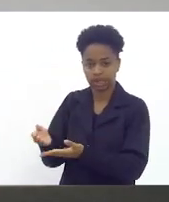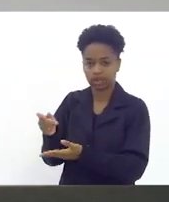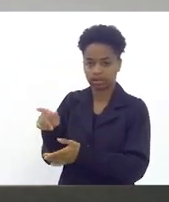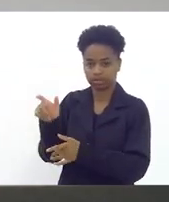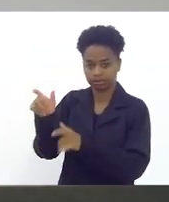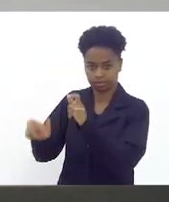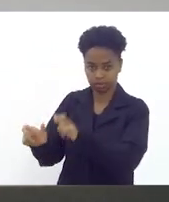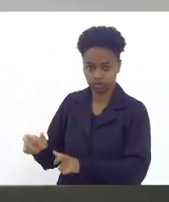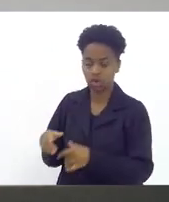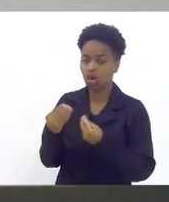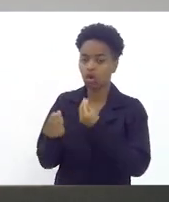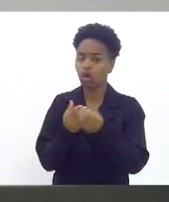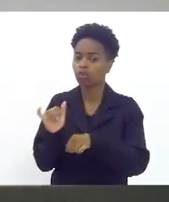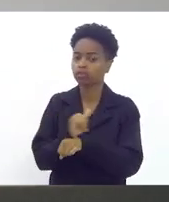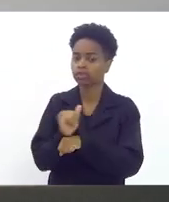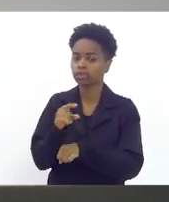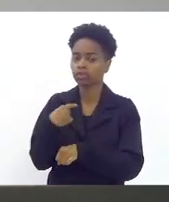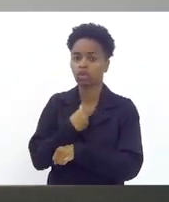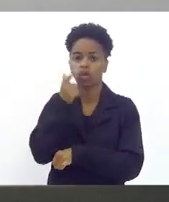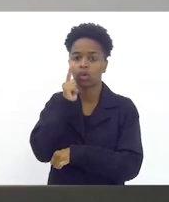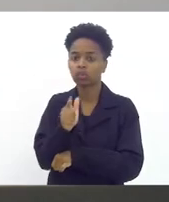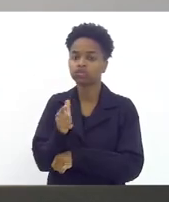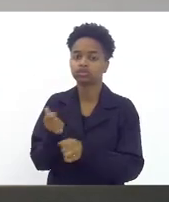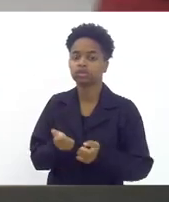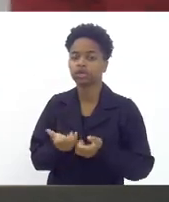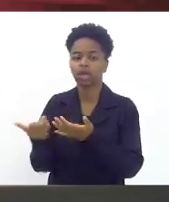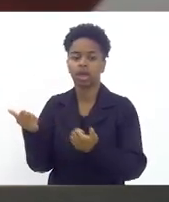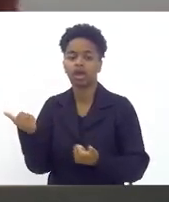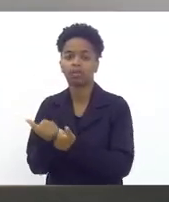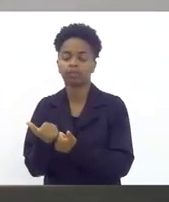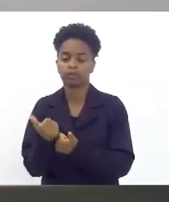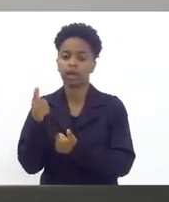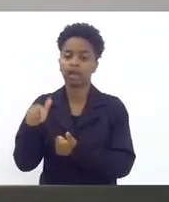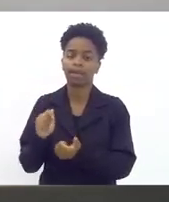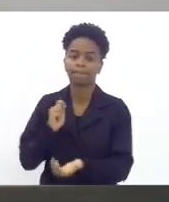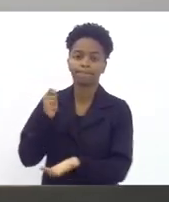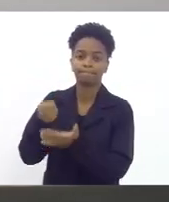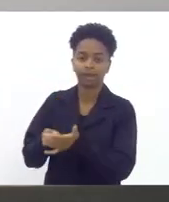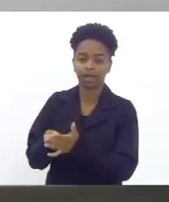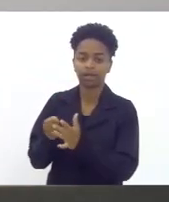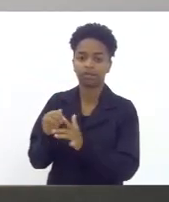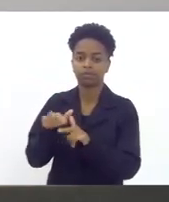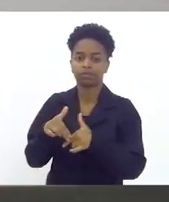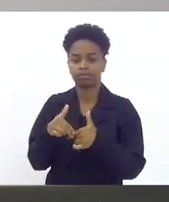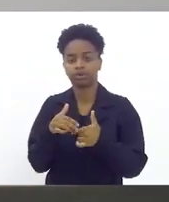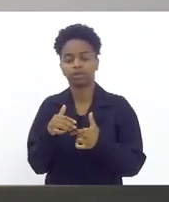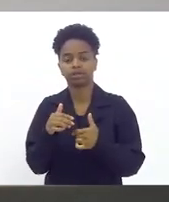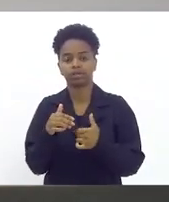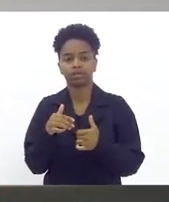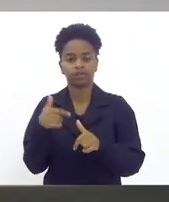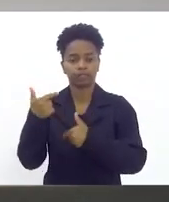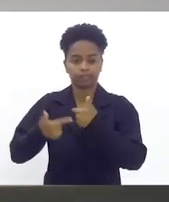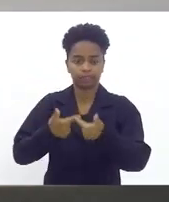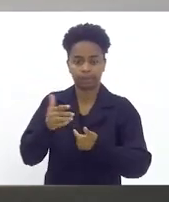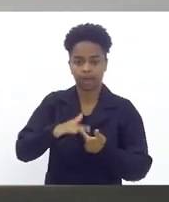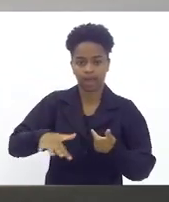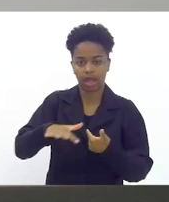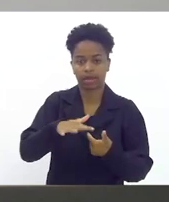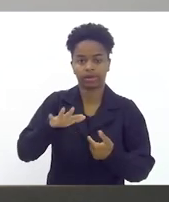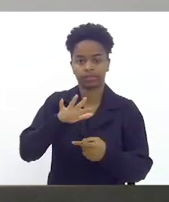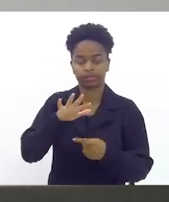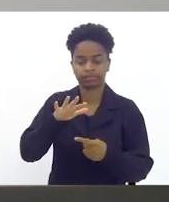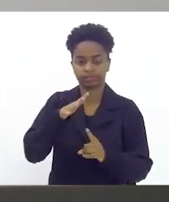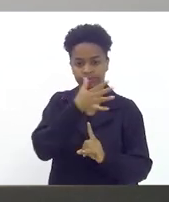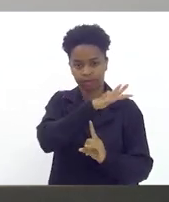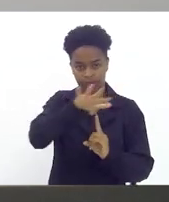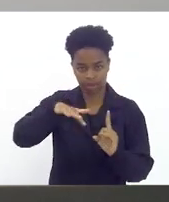instrumento que a gente tem enxergado para conseguir atingir esse público é o mecanismo de pagamento por serviços ambientais o estado do Espírito Santo que é